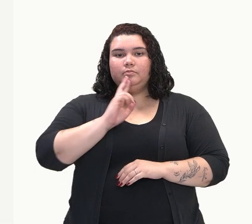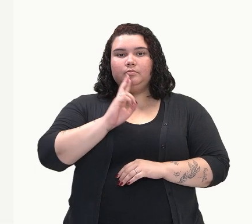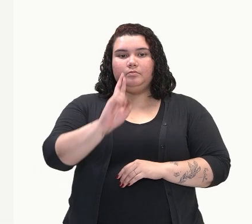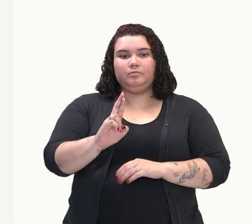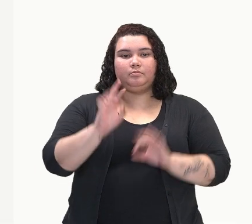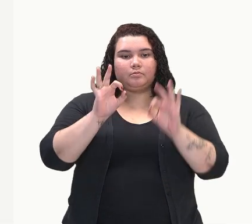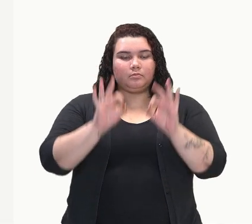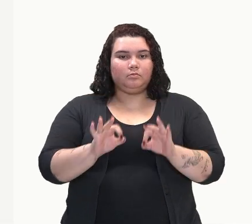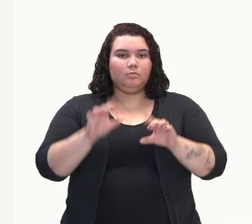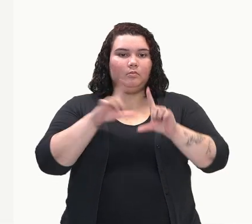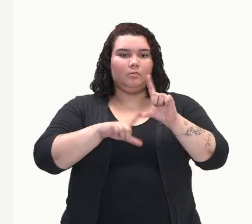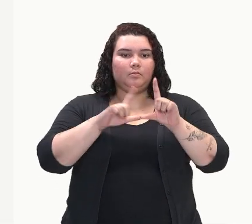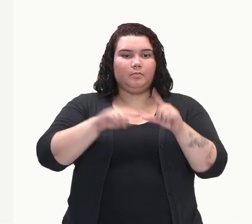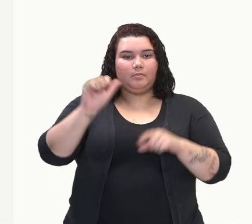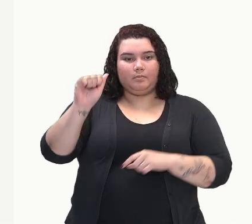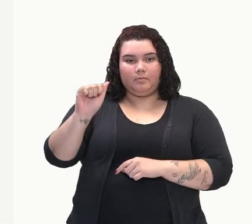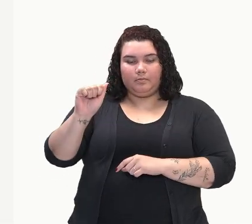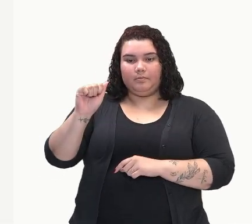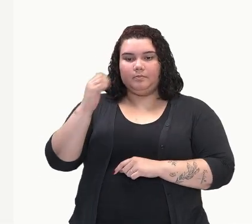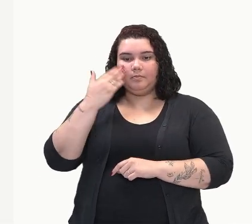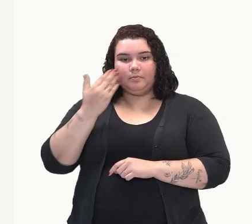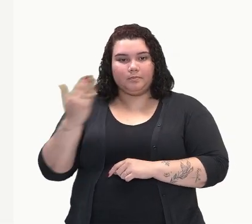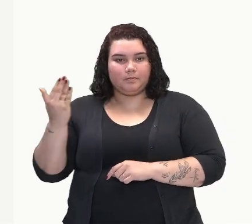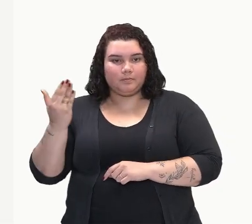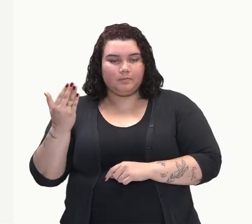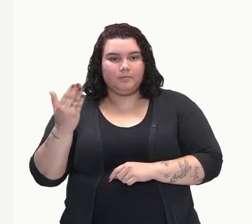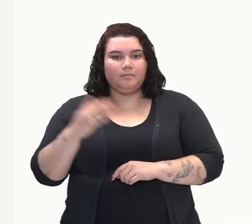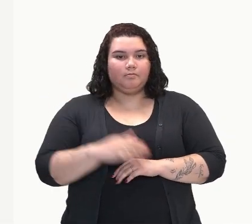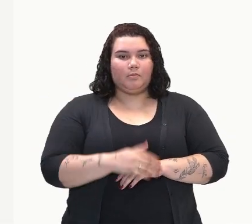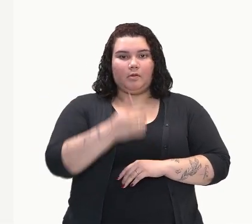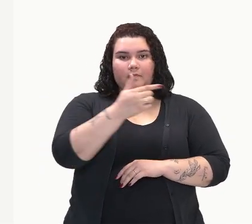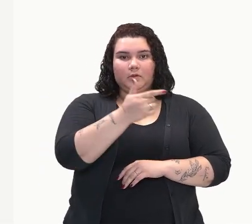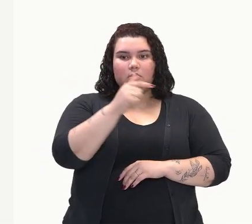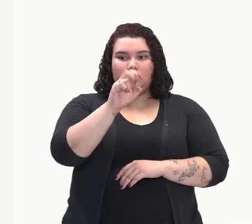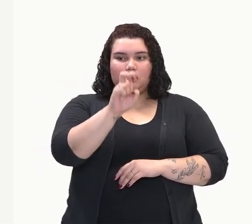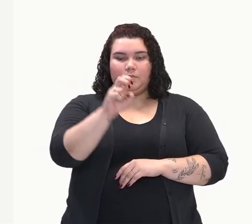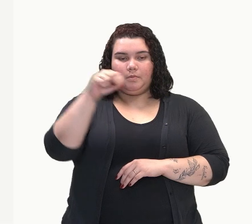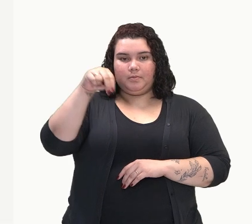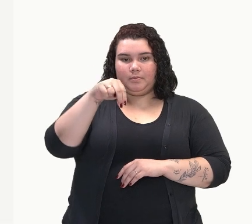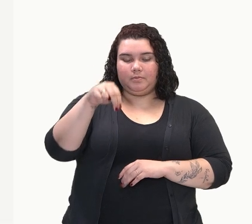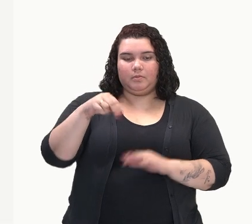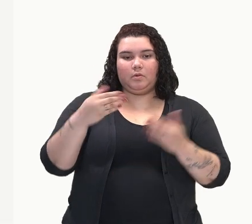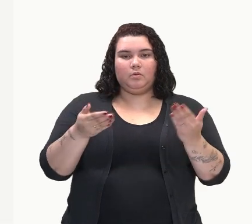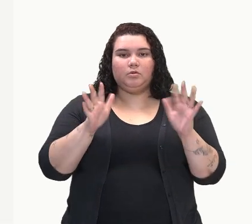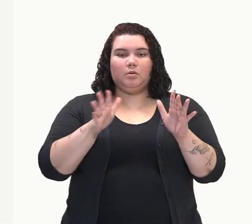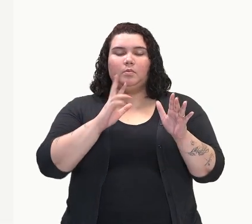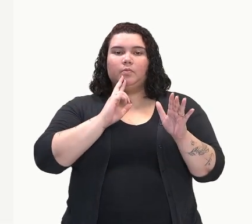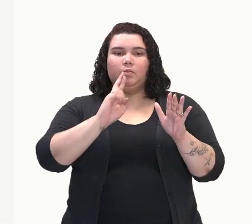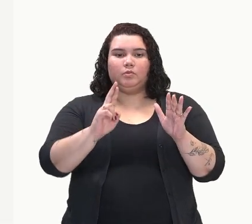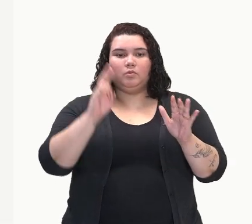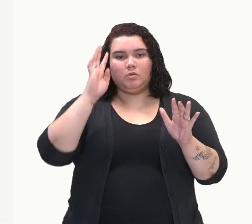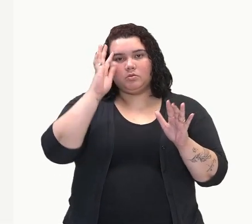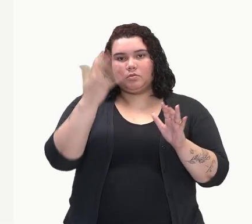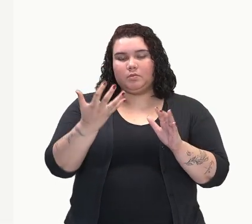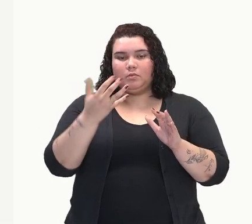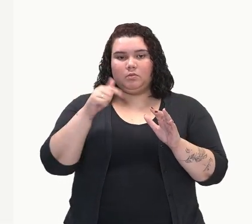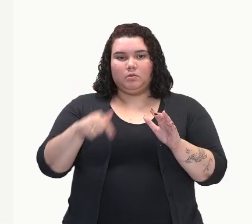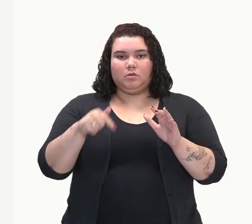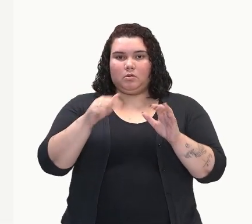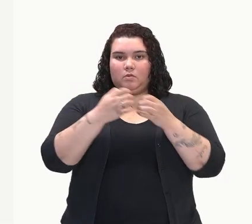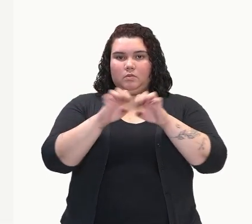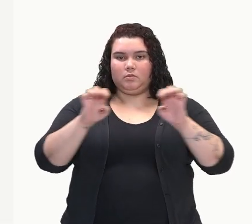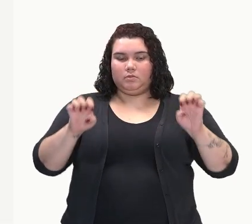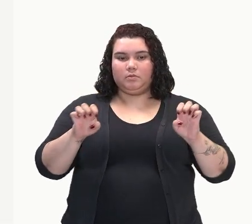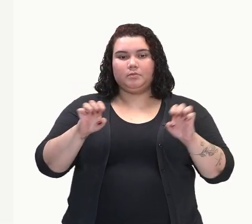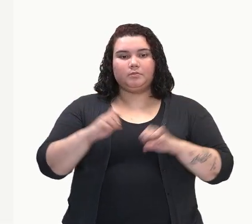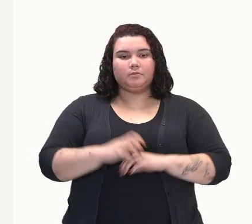resposta é a letra A, 25 newtons, certo? E aqui já mostrei para vocês a solução, né, da